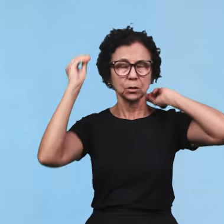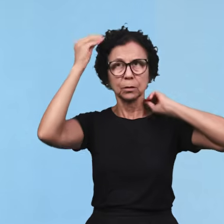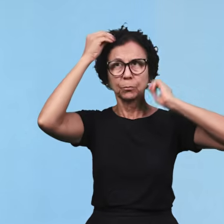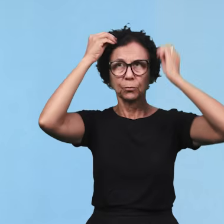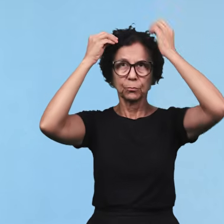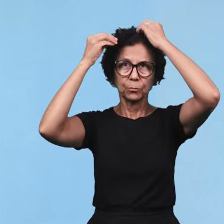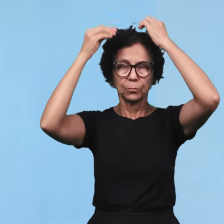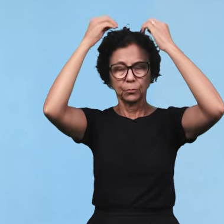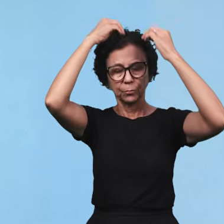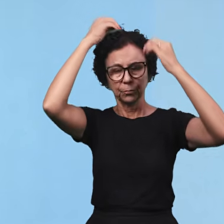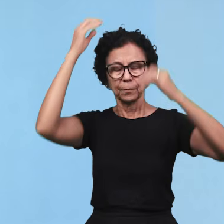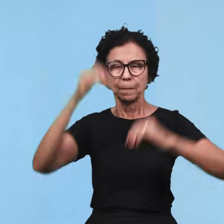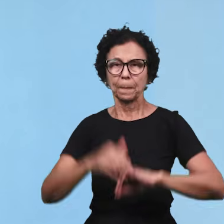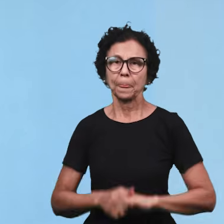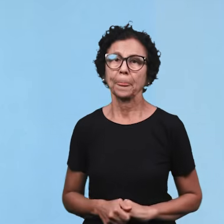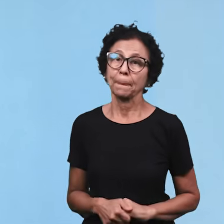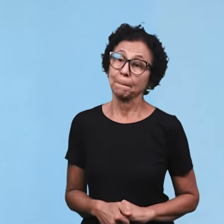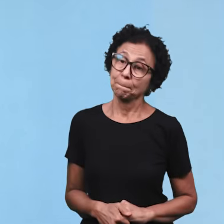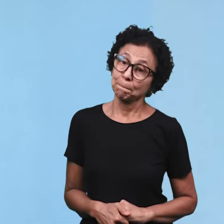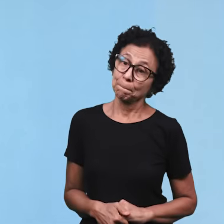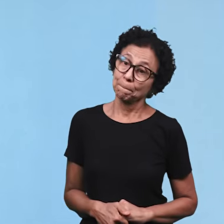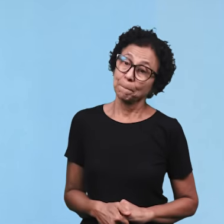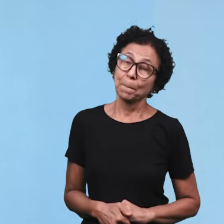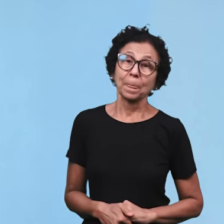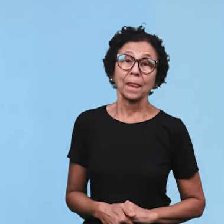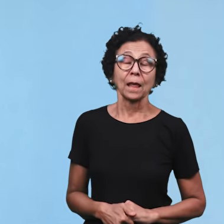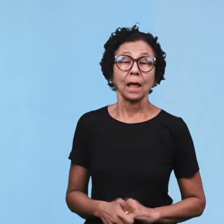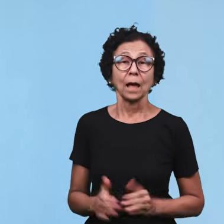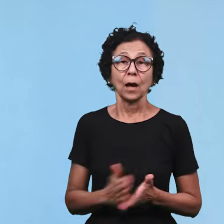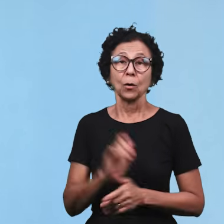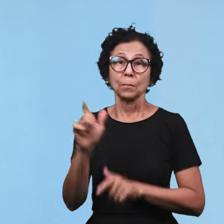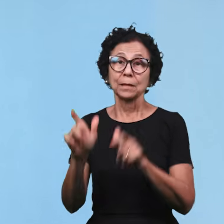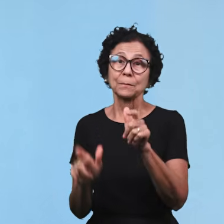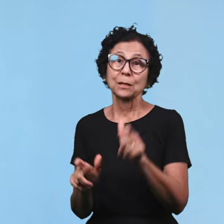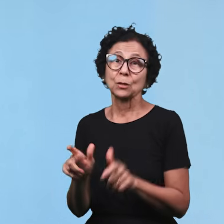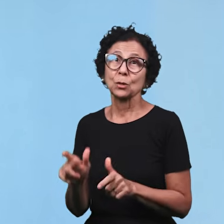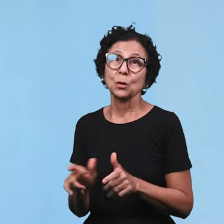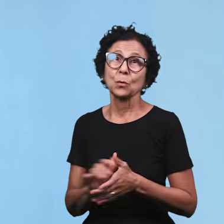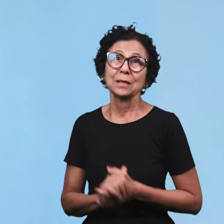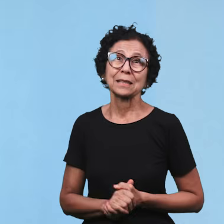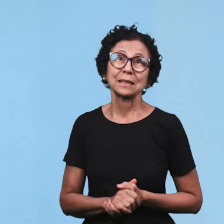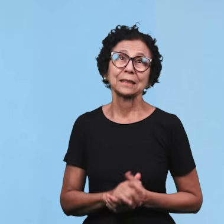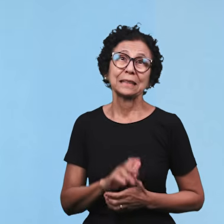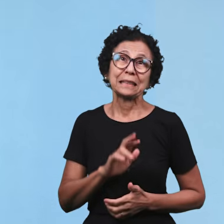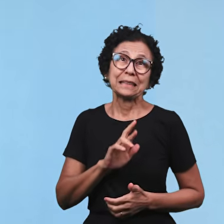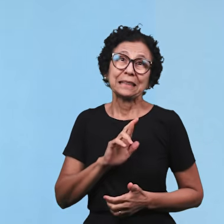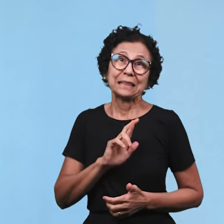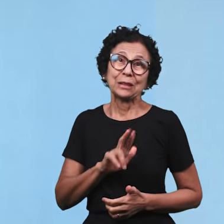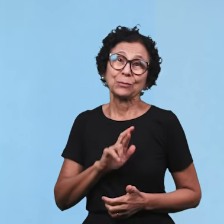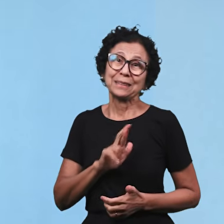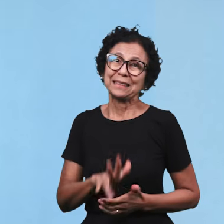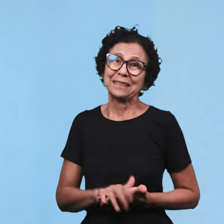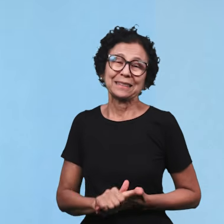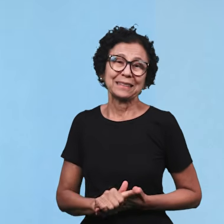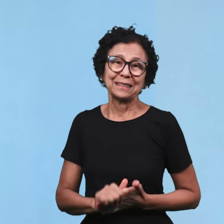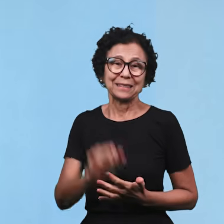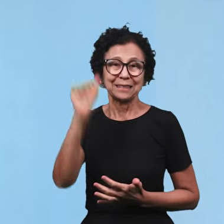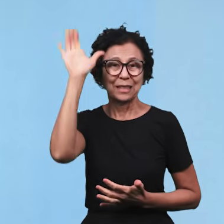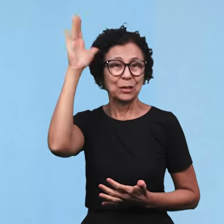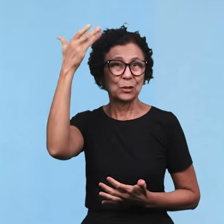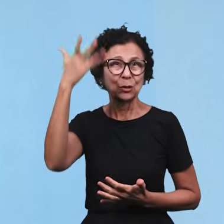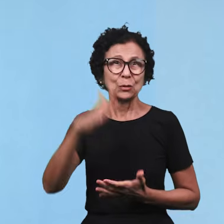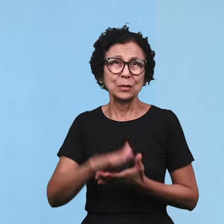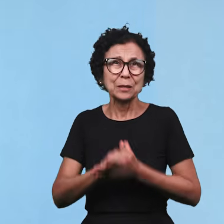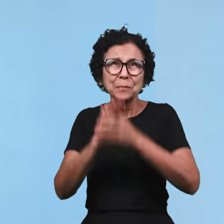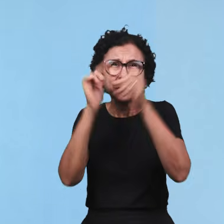folicular. Pacientes que não são bons candidatos ao transplante capilar é aqueles pacientes que já perderam cabelo demais, aqueles pacientes que